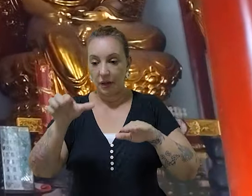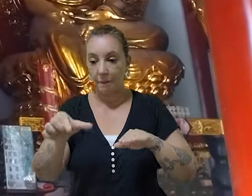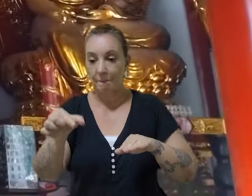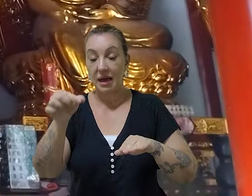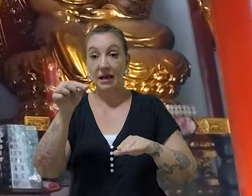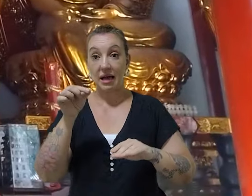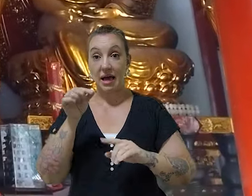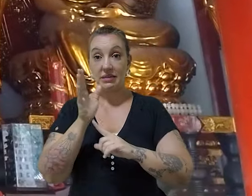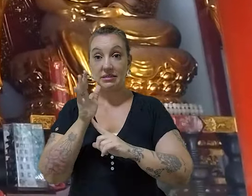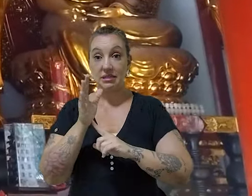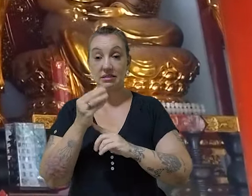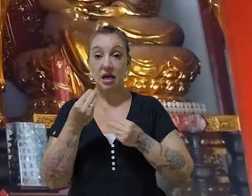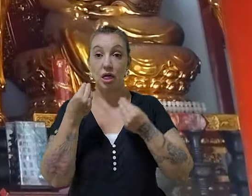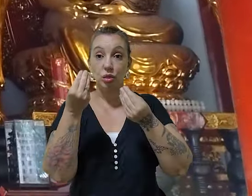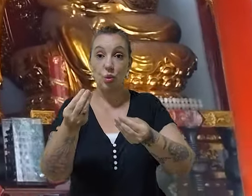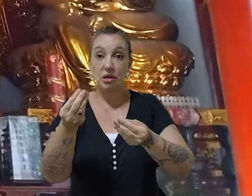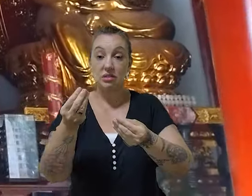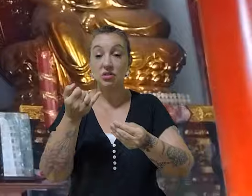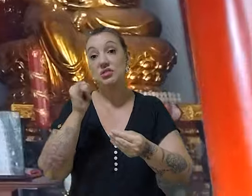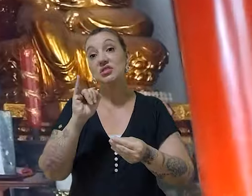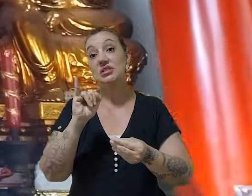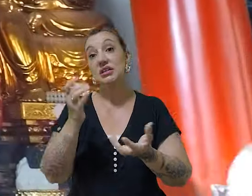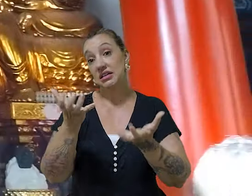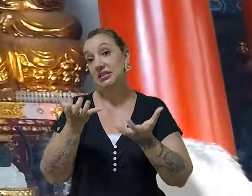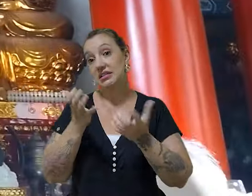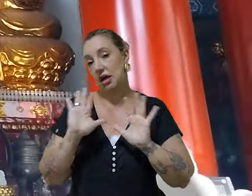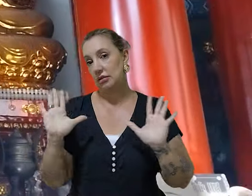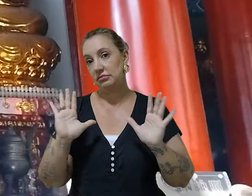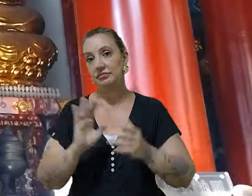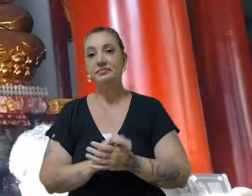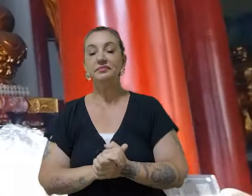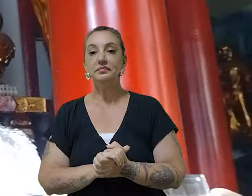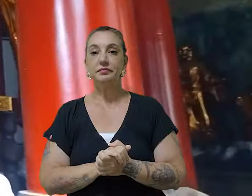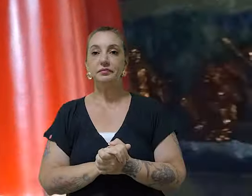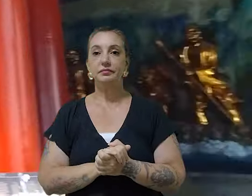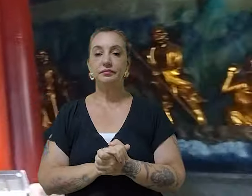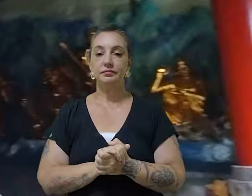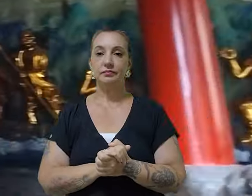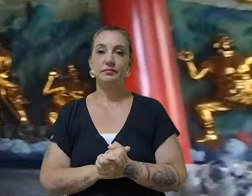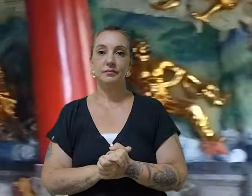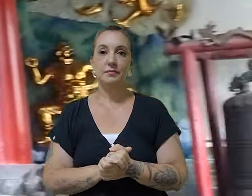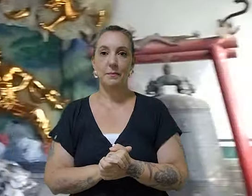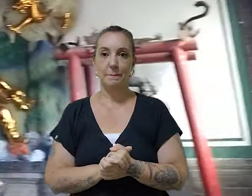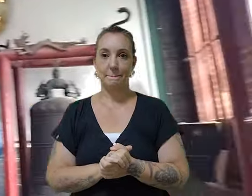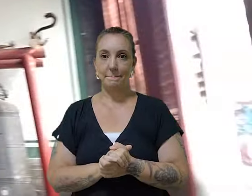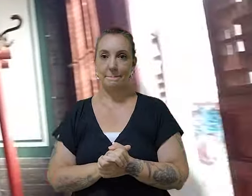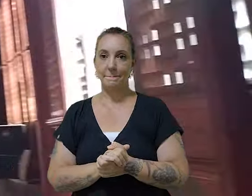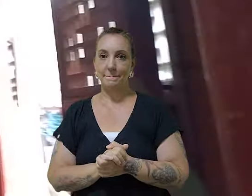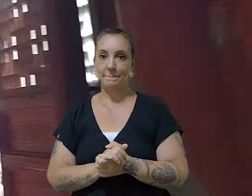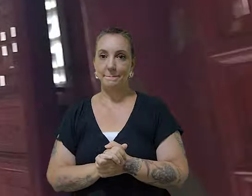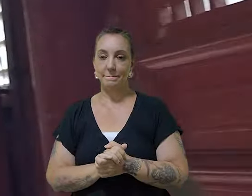incenso e fazer a sua doação, se você assim quiser. Tá bom?